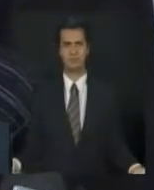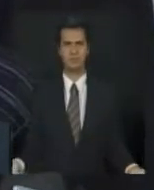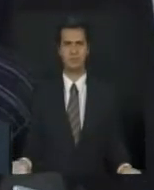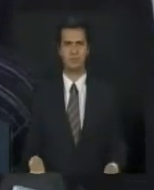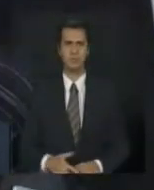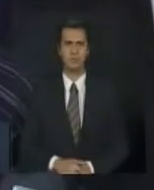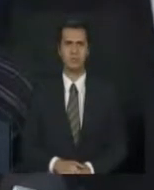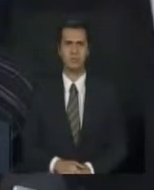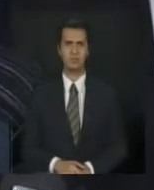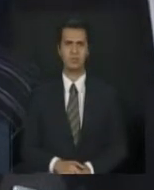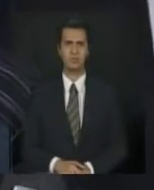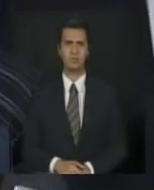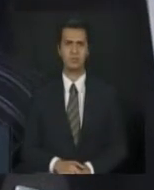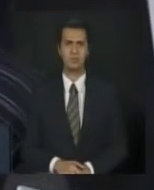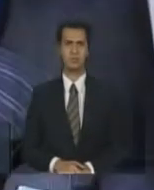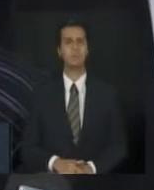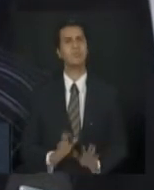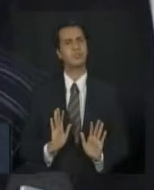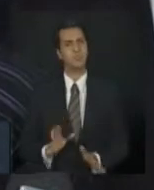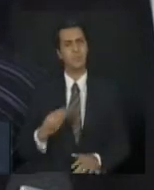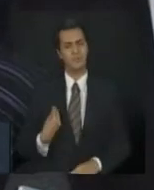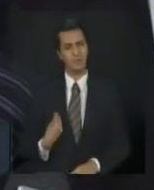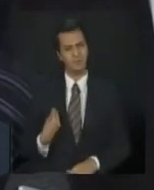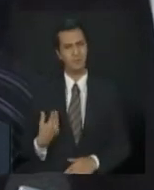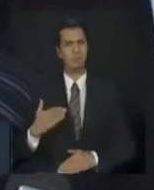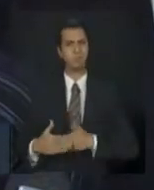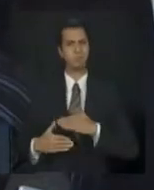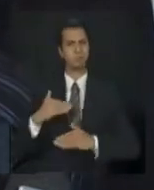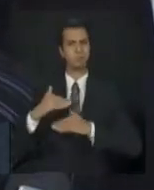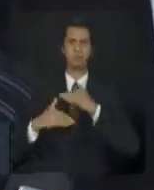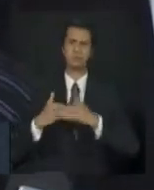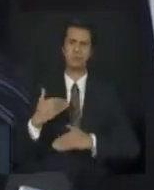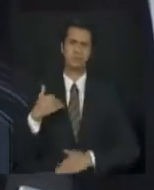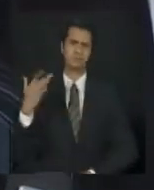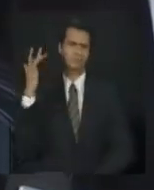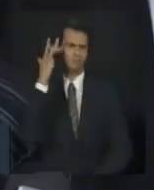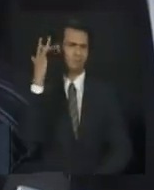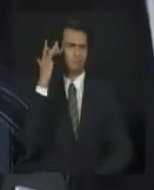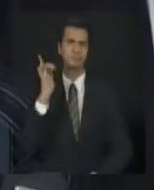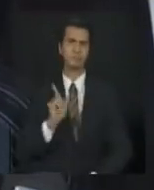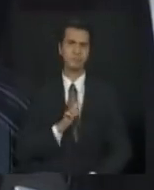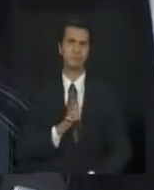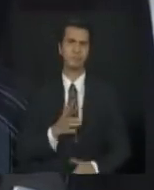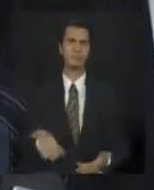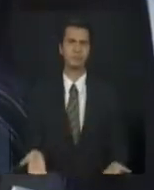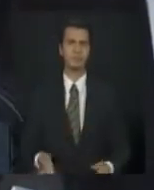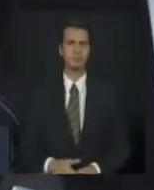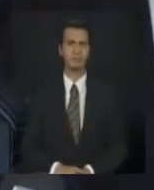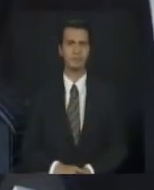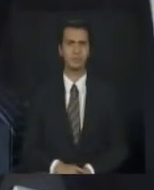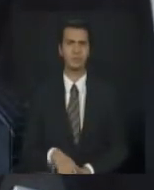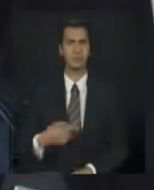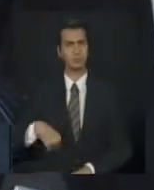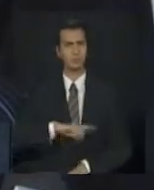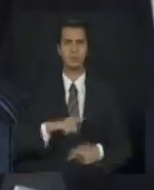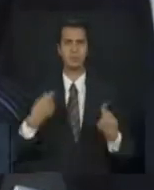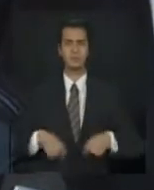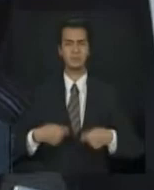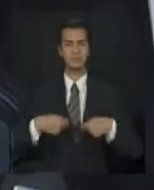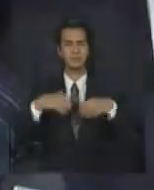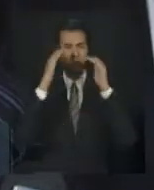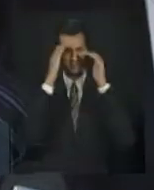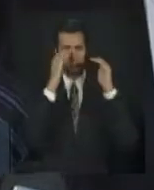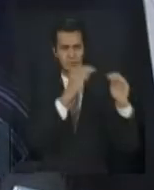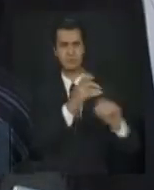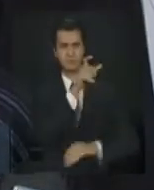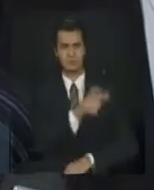né? Eu acho que a vida ensina a gente. E eu Acho que a gente tem de respeitar as pessoas, mas eu